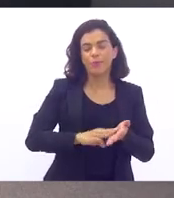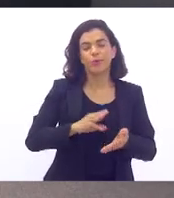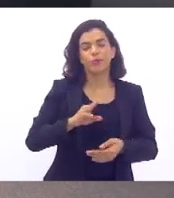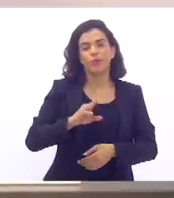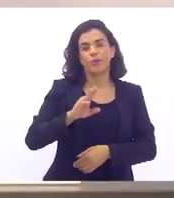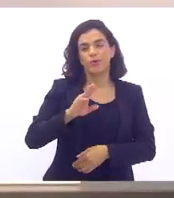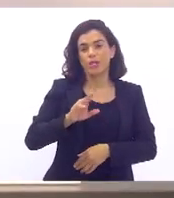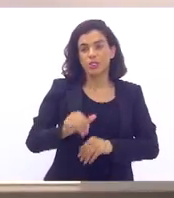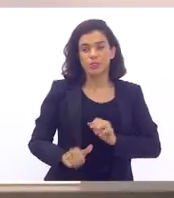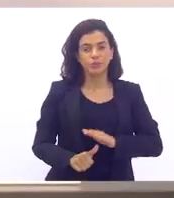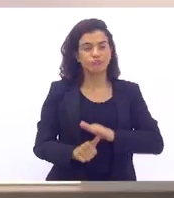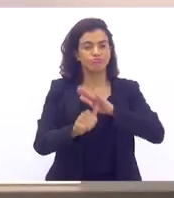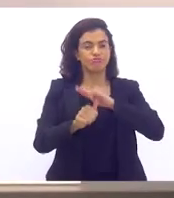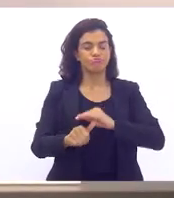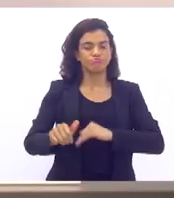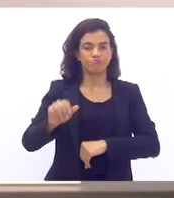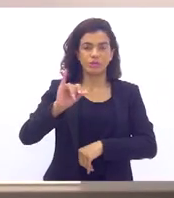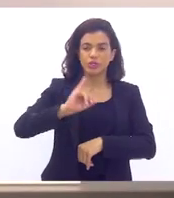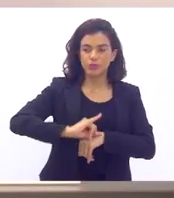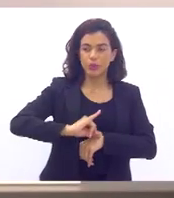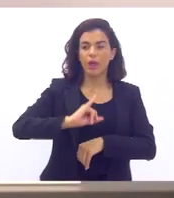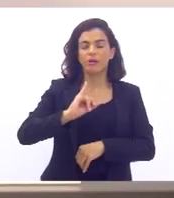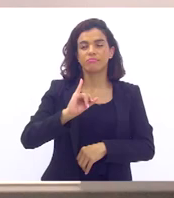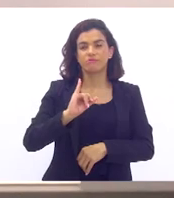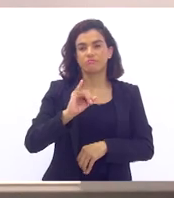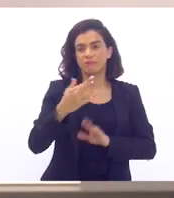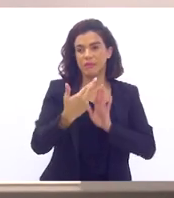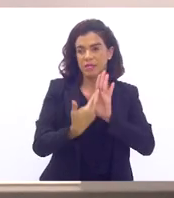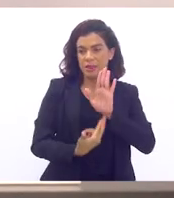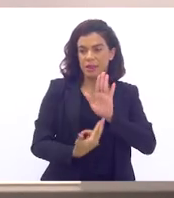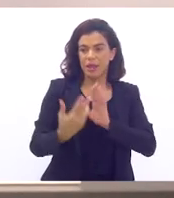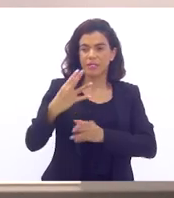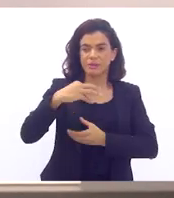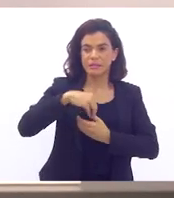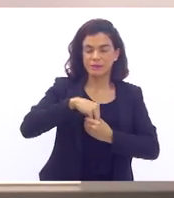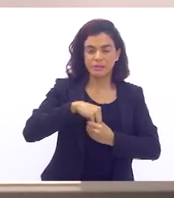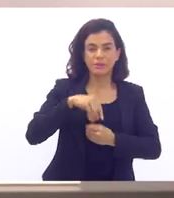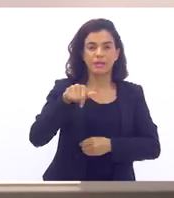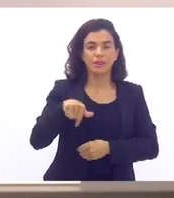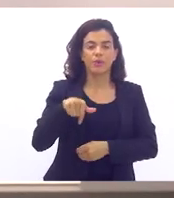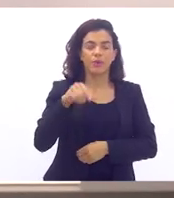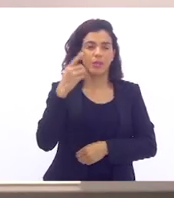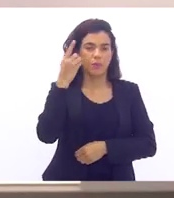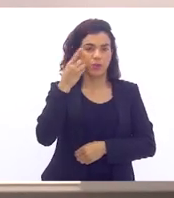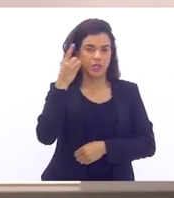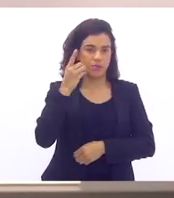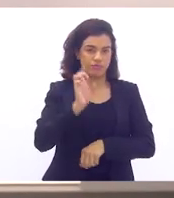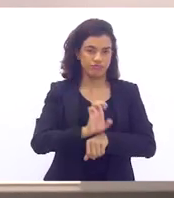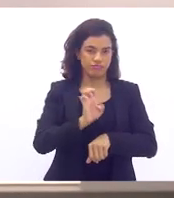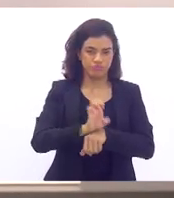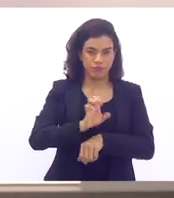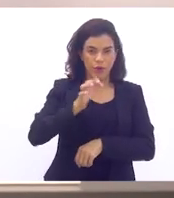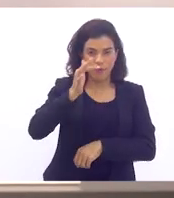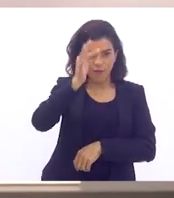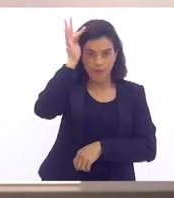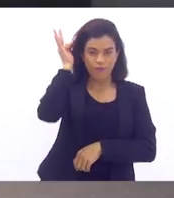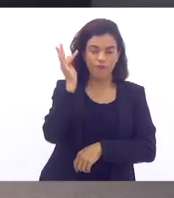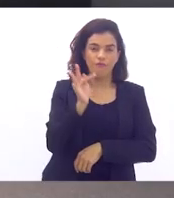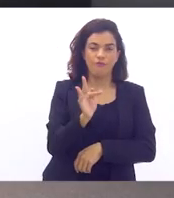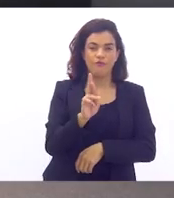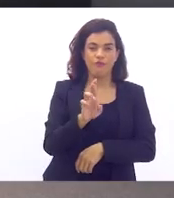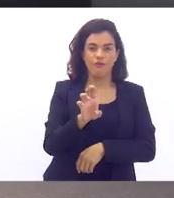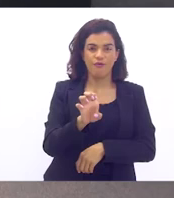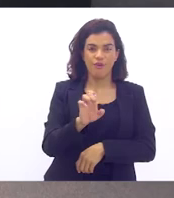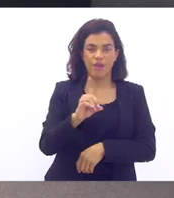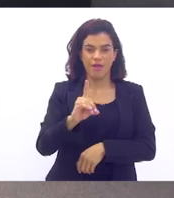membro titular também da nossa comissão de normas internas o Deputado Estadual Fred Pacheco Bom dia